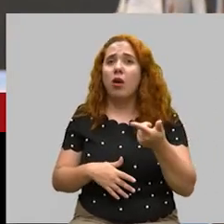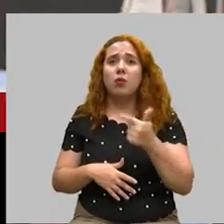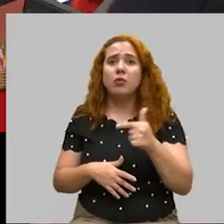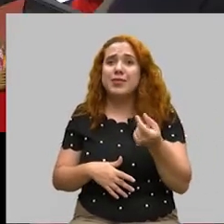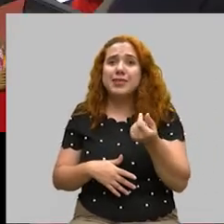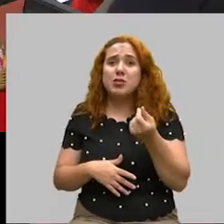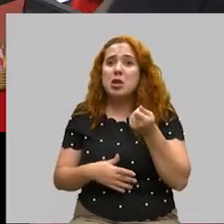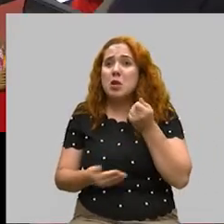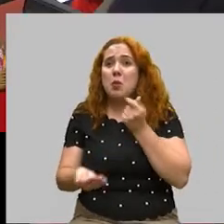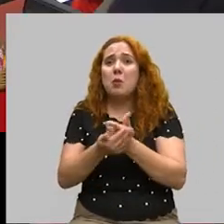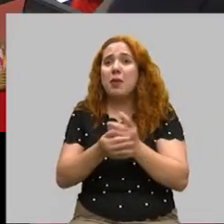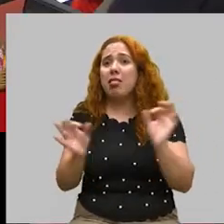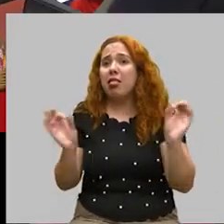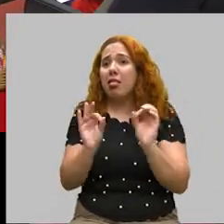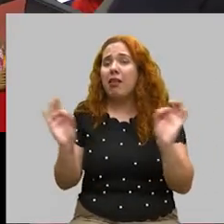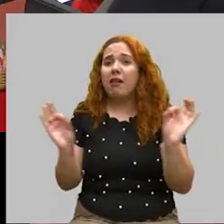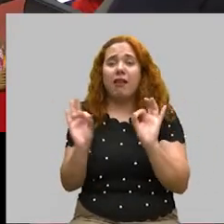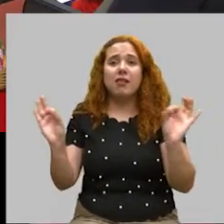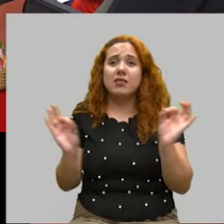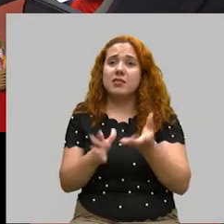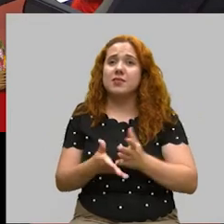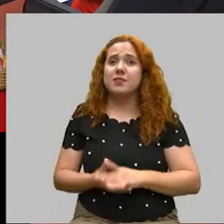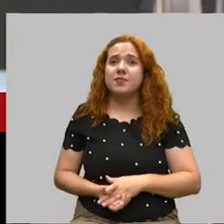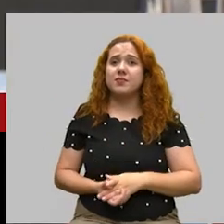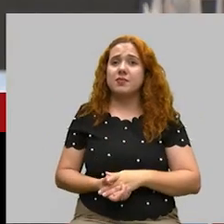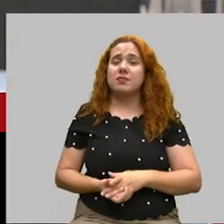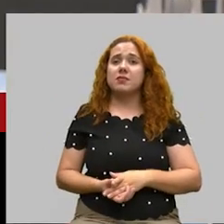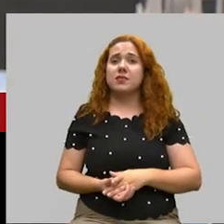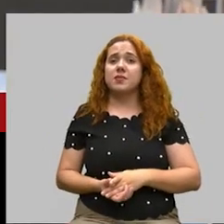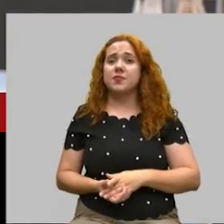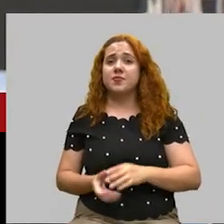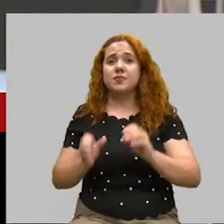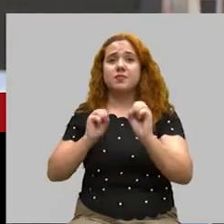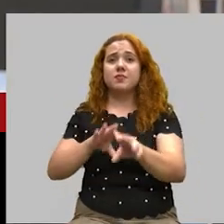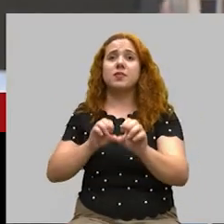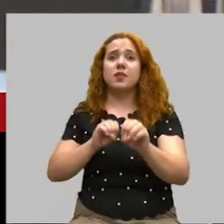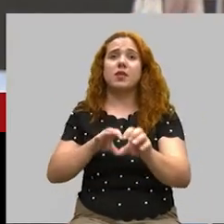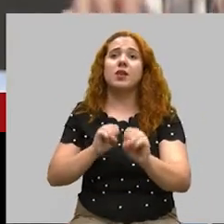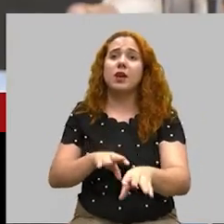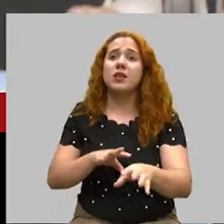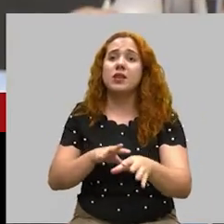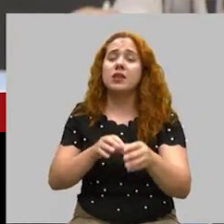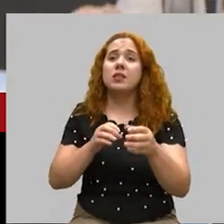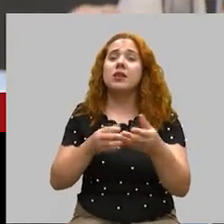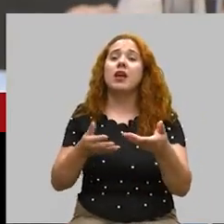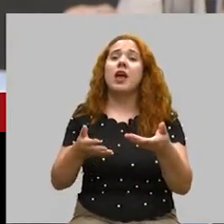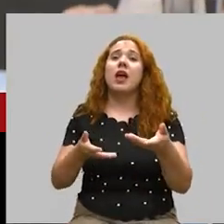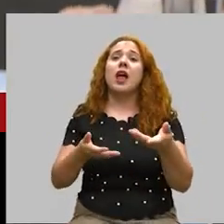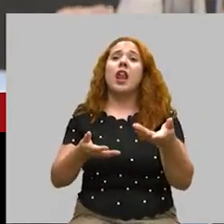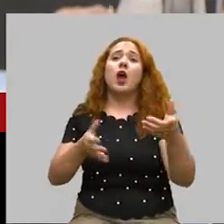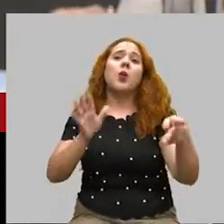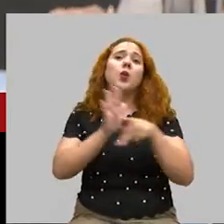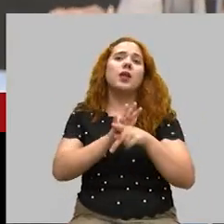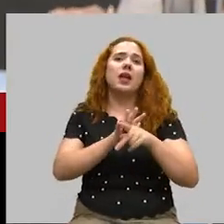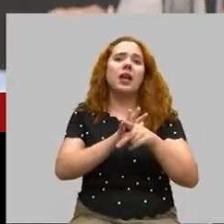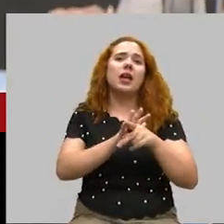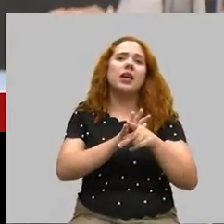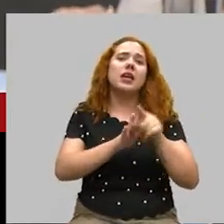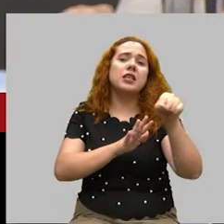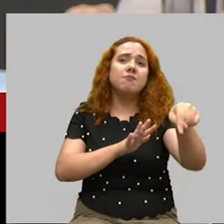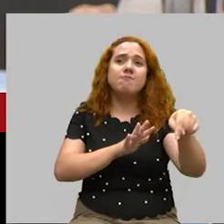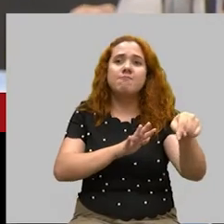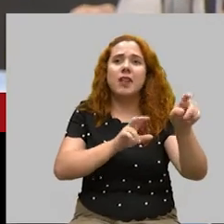dinheiro né então como é que a gente quer uma educação que promova agroecologia e no final os alunos estão comendo um